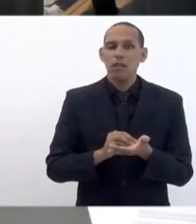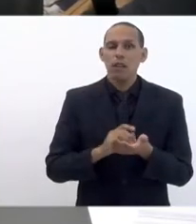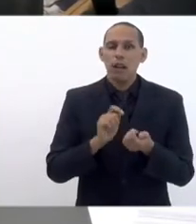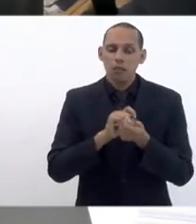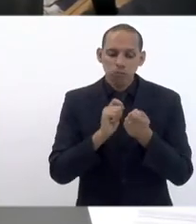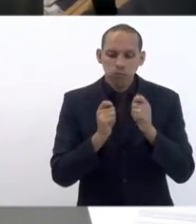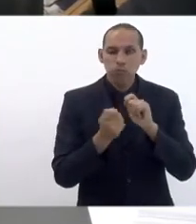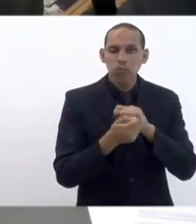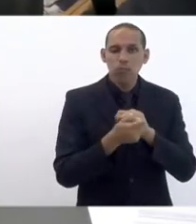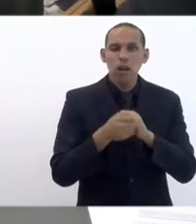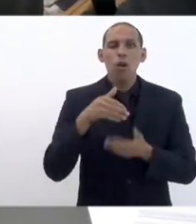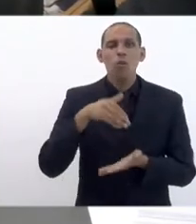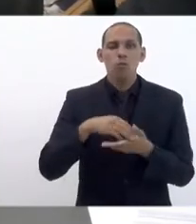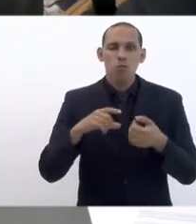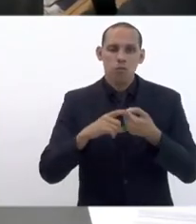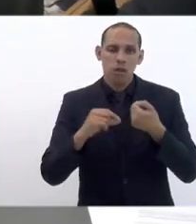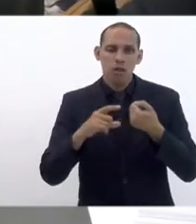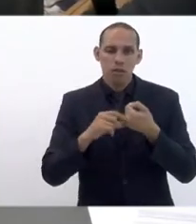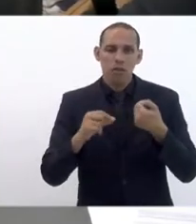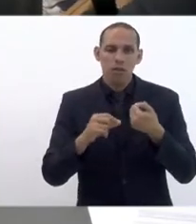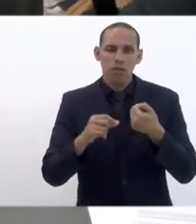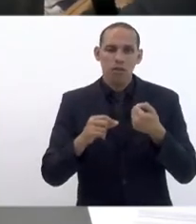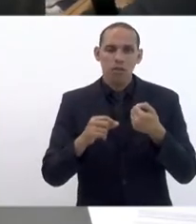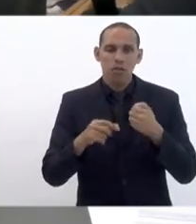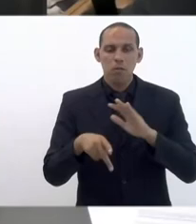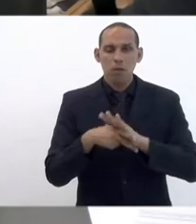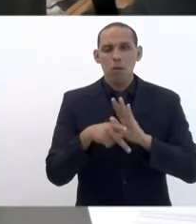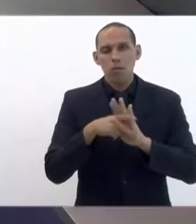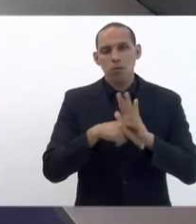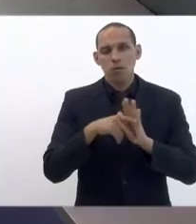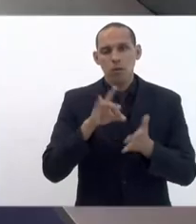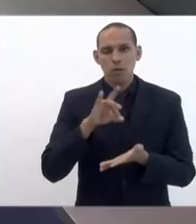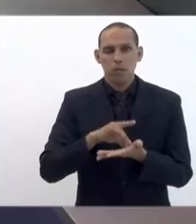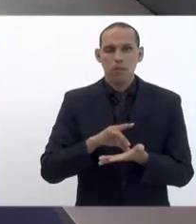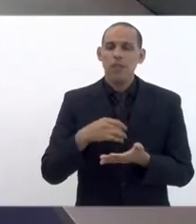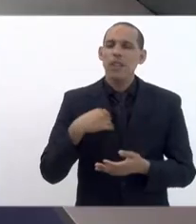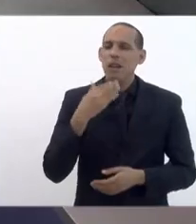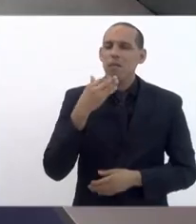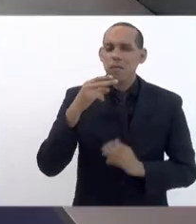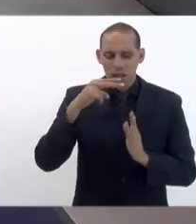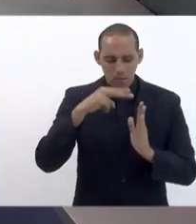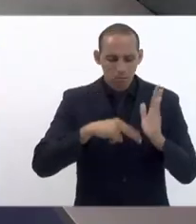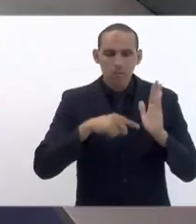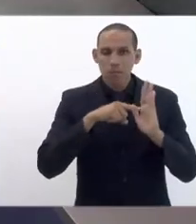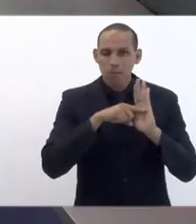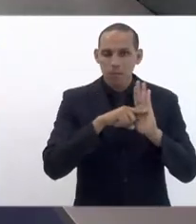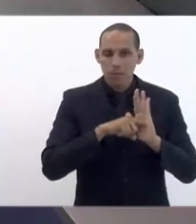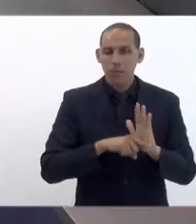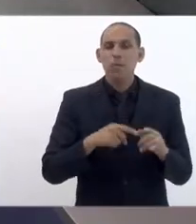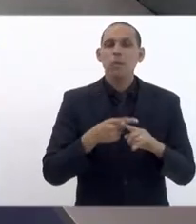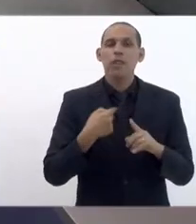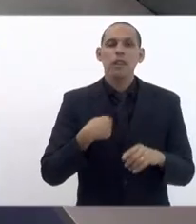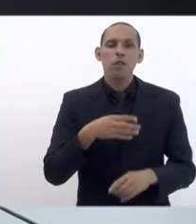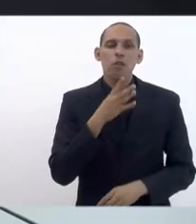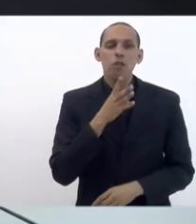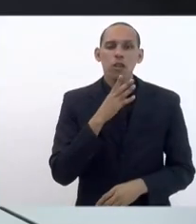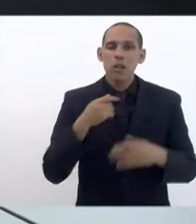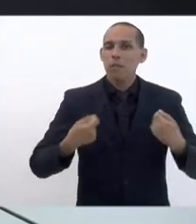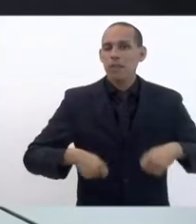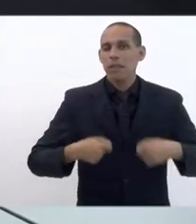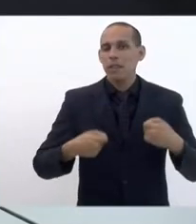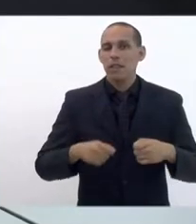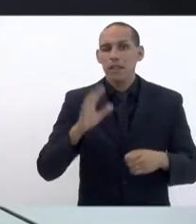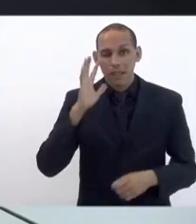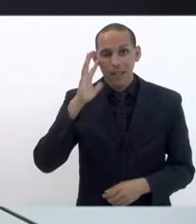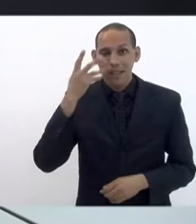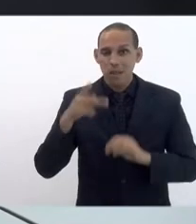último artigo proposto presidente, no projeto original. Presidente, eu estou pedindo vista, porque eu quero conhecer a decisão